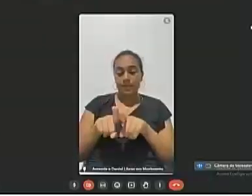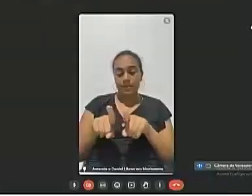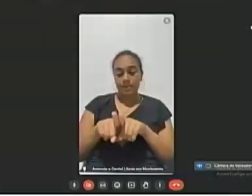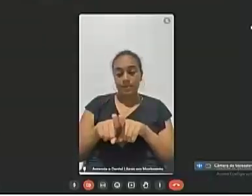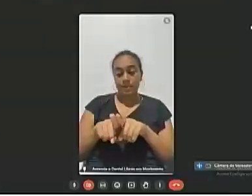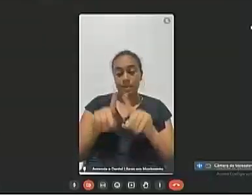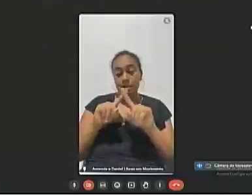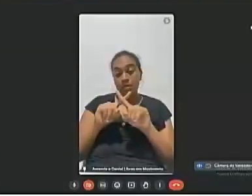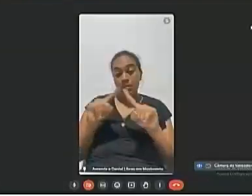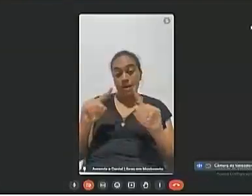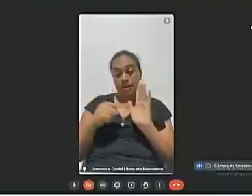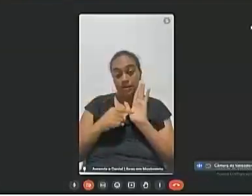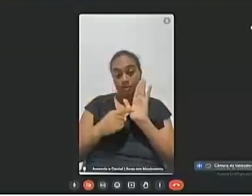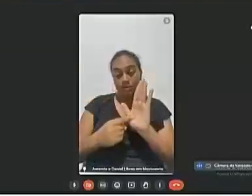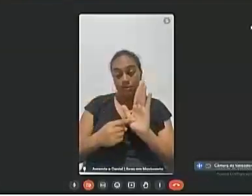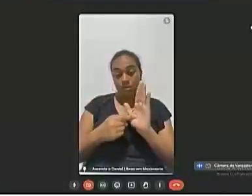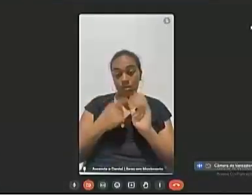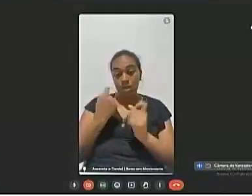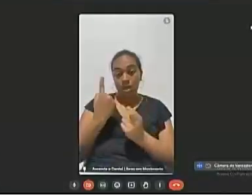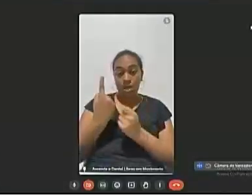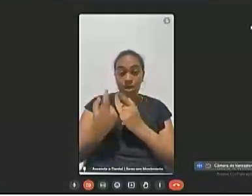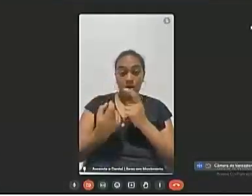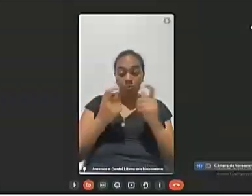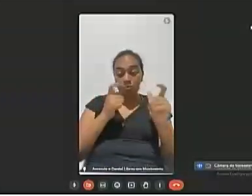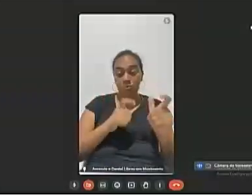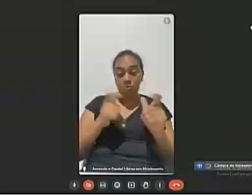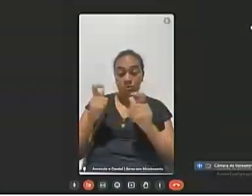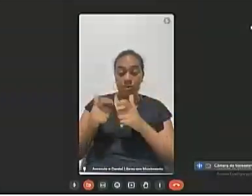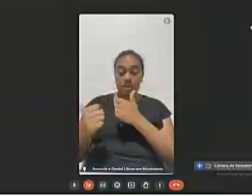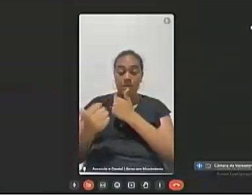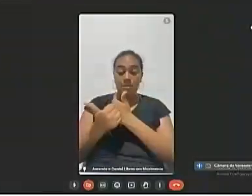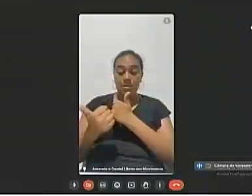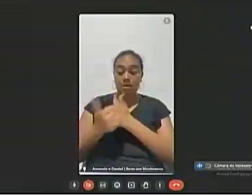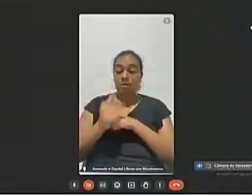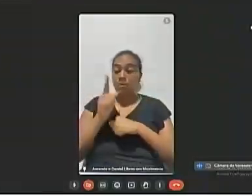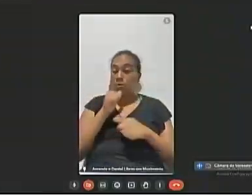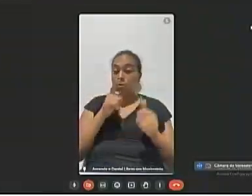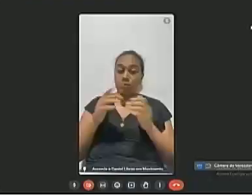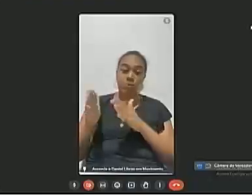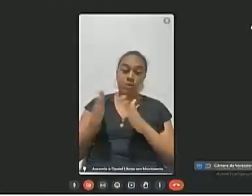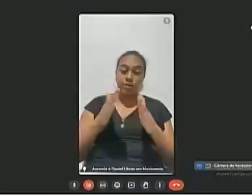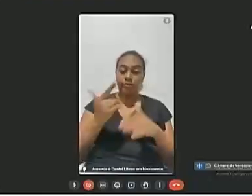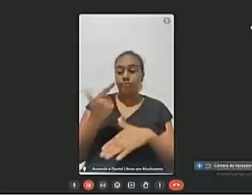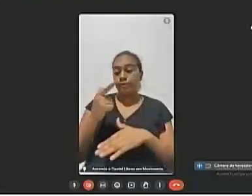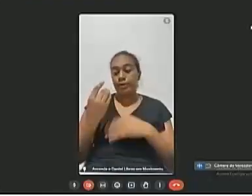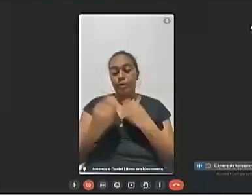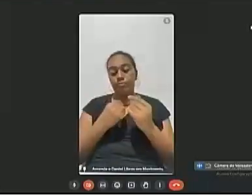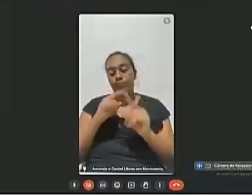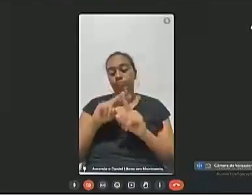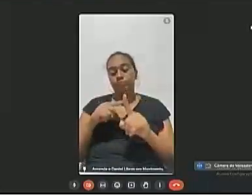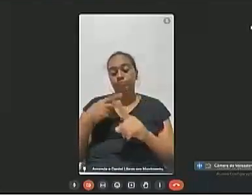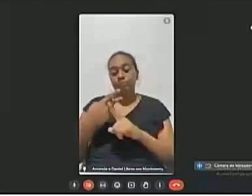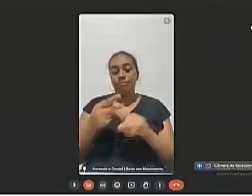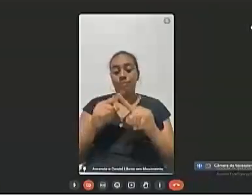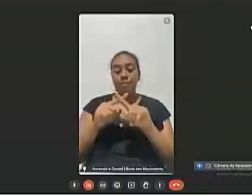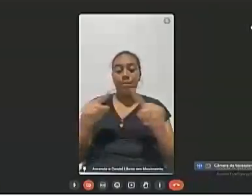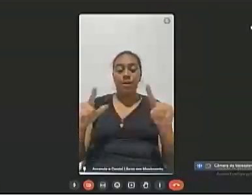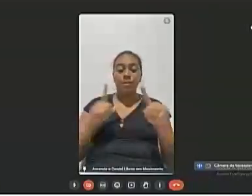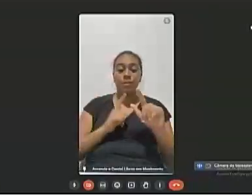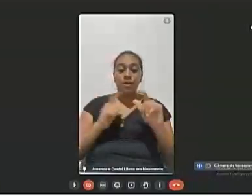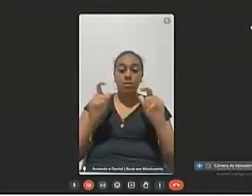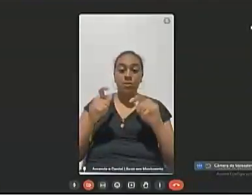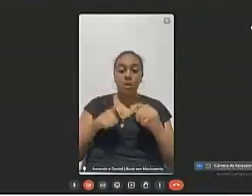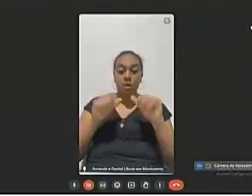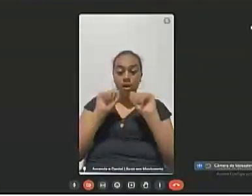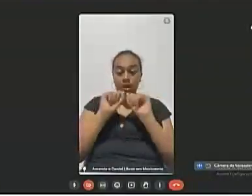mostra que em alguns lugares as montanhas chegam perto do rio. E ali não dá nem para alargar, nem para duplicar. Mas tem regiões claras nas